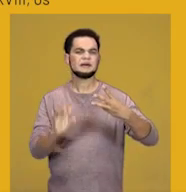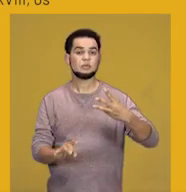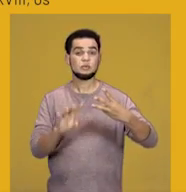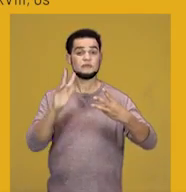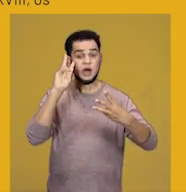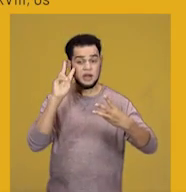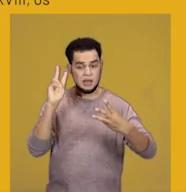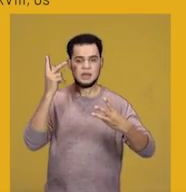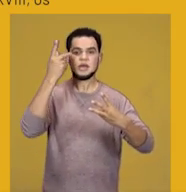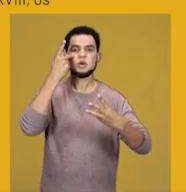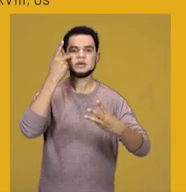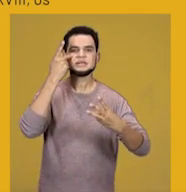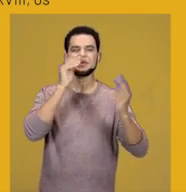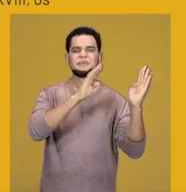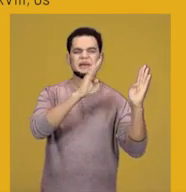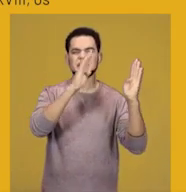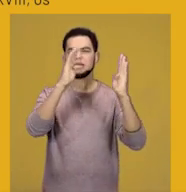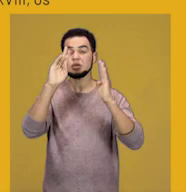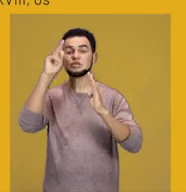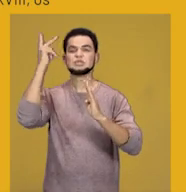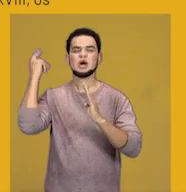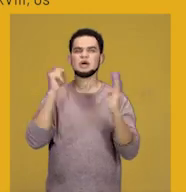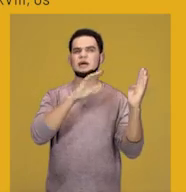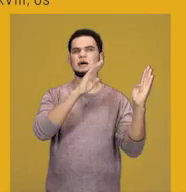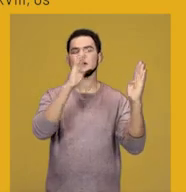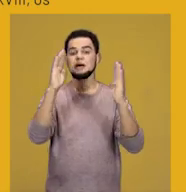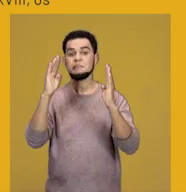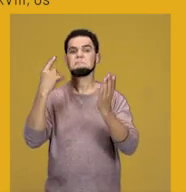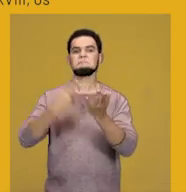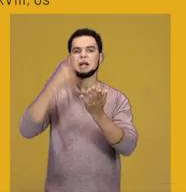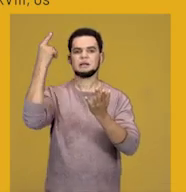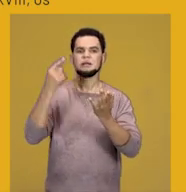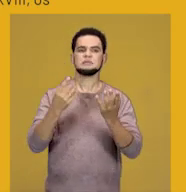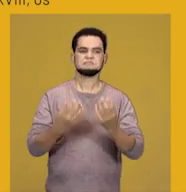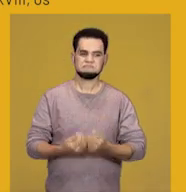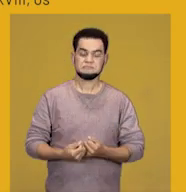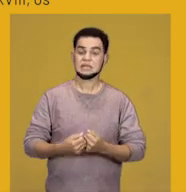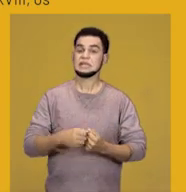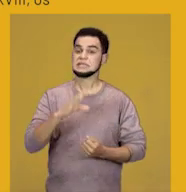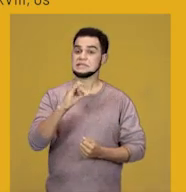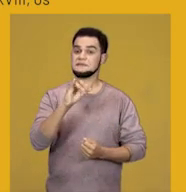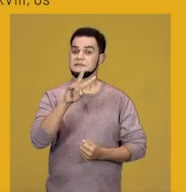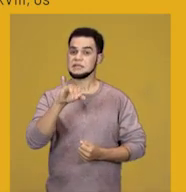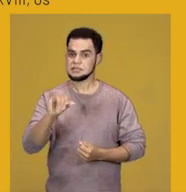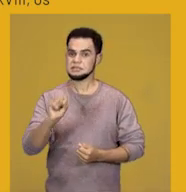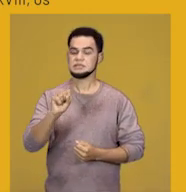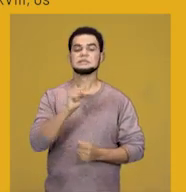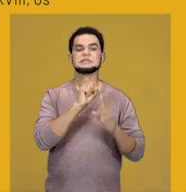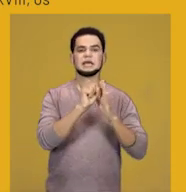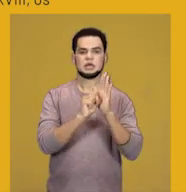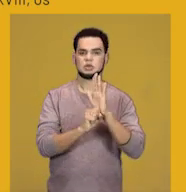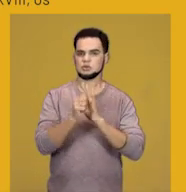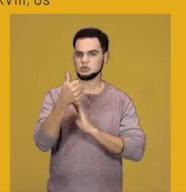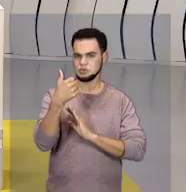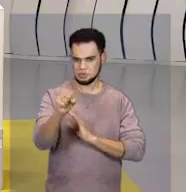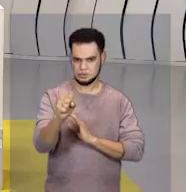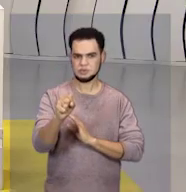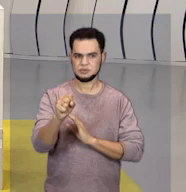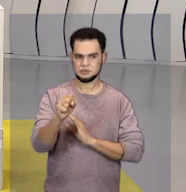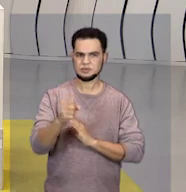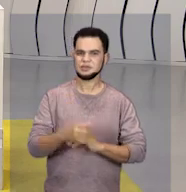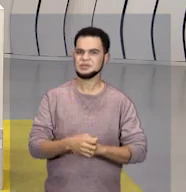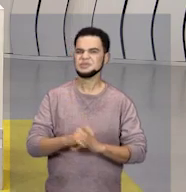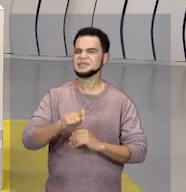período histórico, ou seja, a gente tem os direitos civis no século XVIII, direitos civis, né, gente, que é